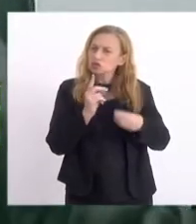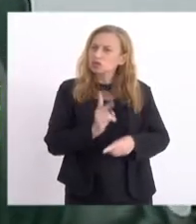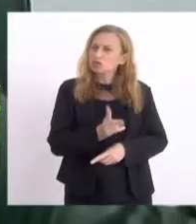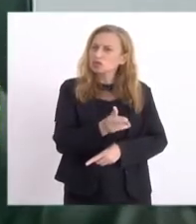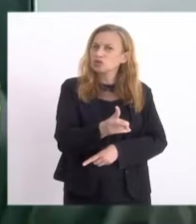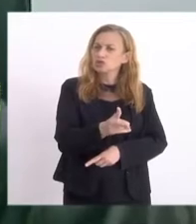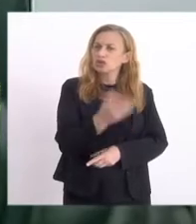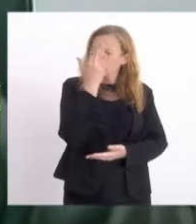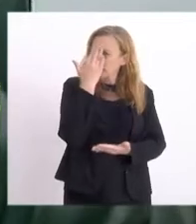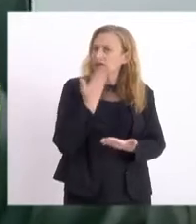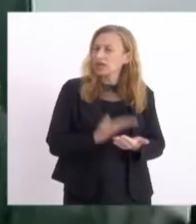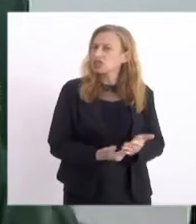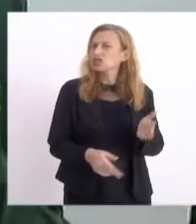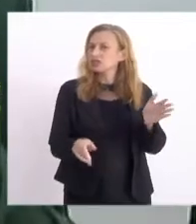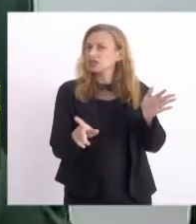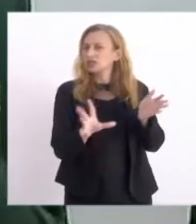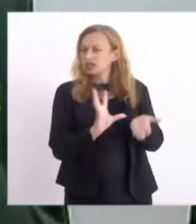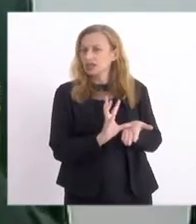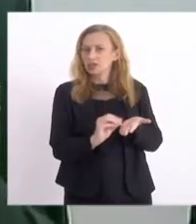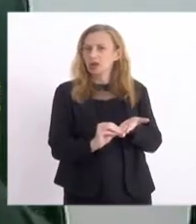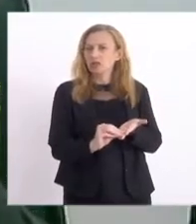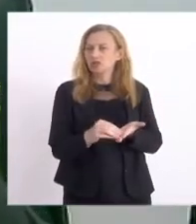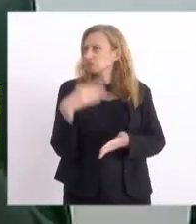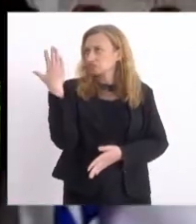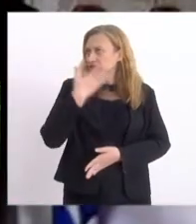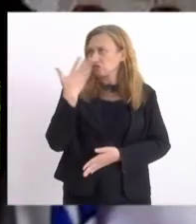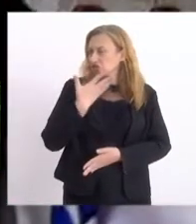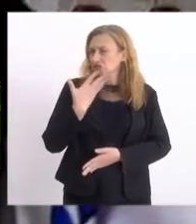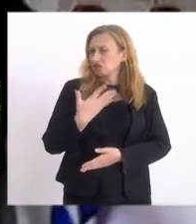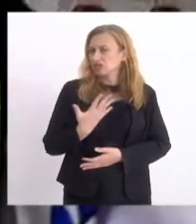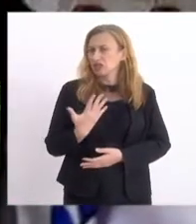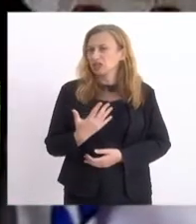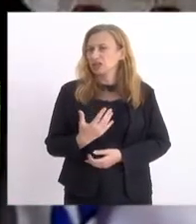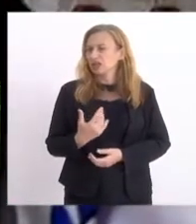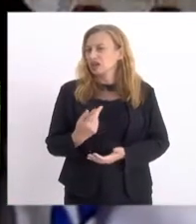porque acredito nessa pauta. Eu não vejo injuridicidade.